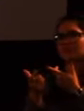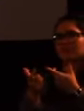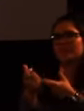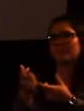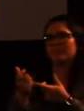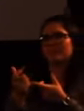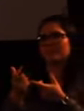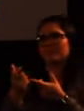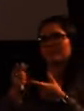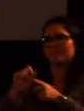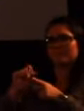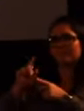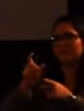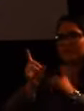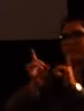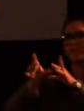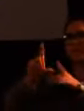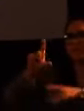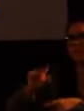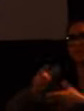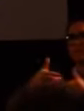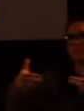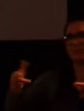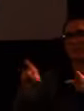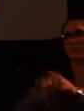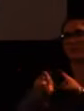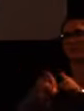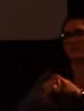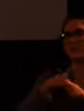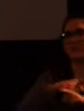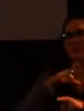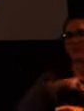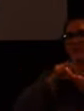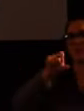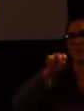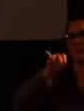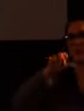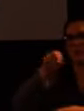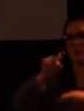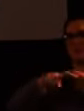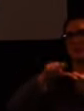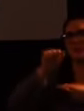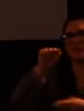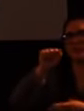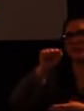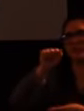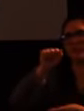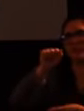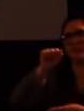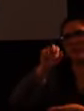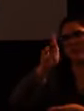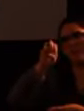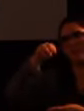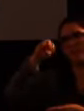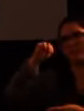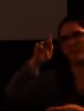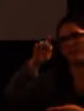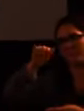temos a figura do reloteamento, temos a figura do amembramento, do desmembramento,